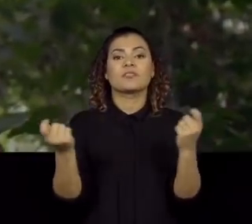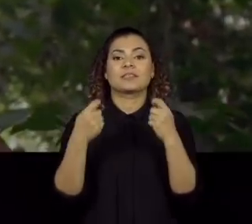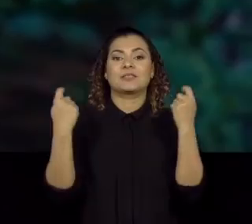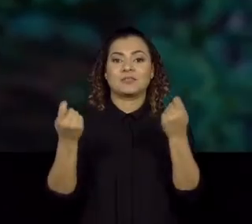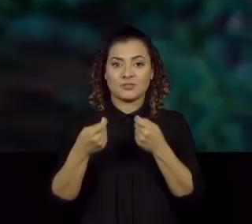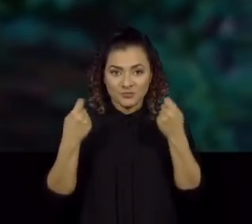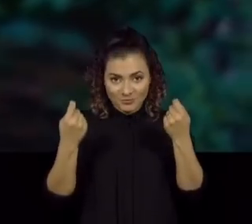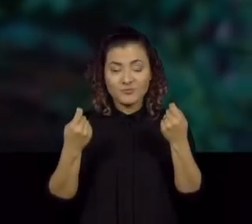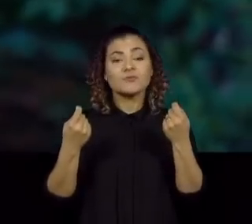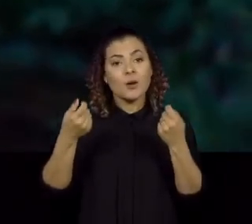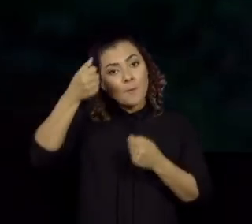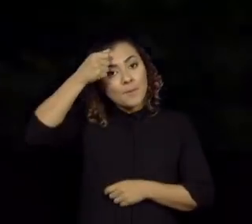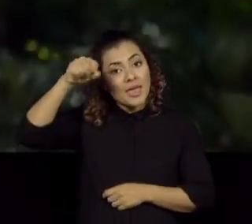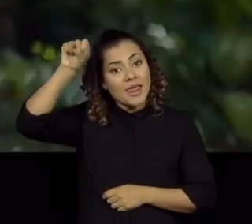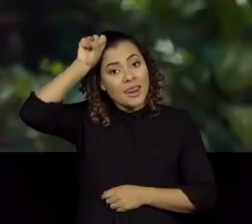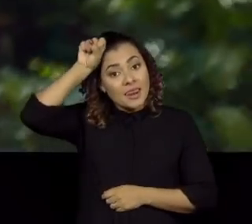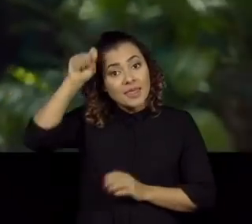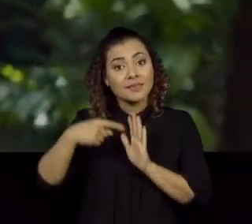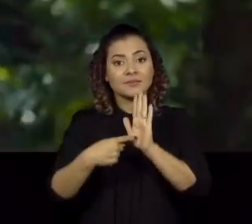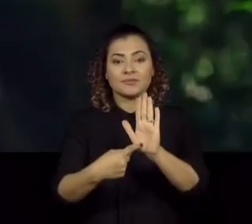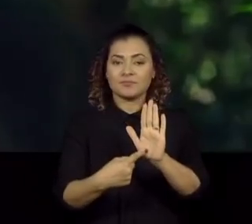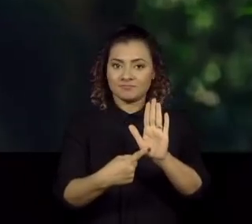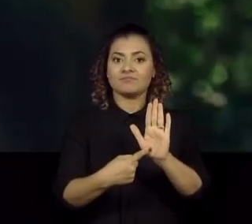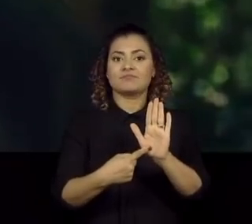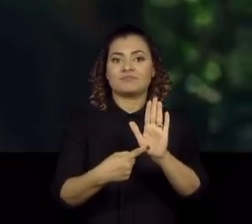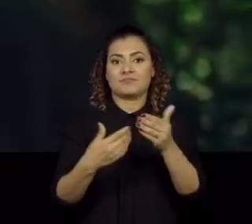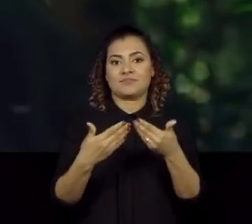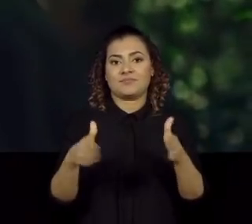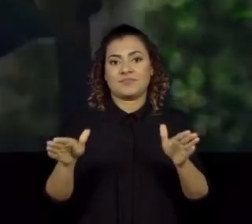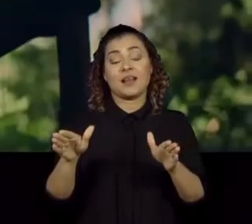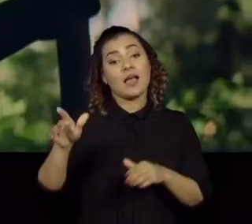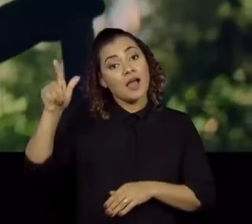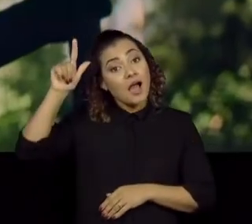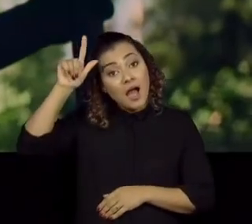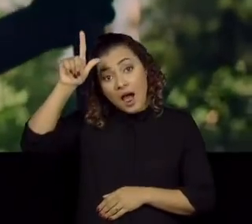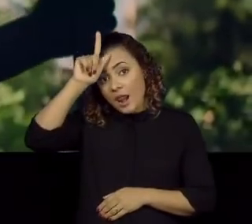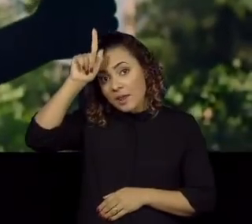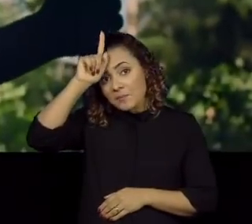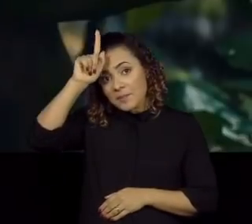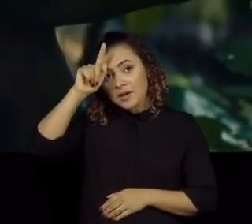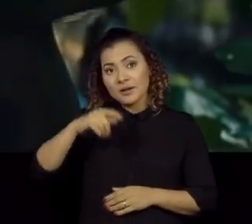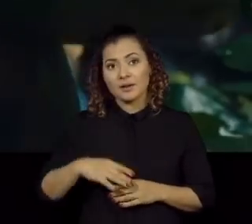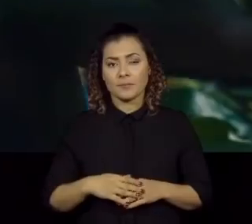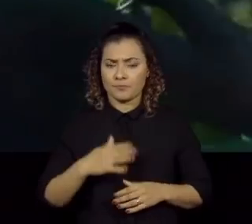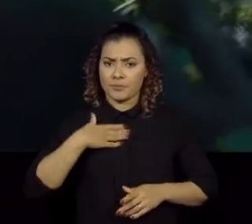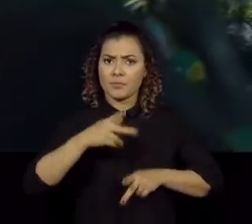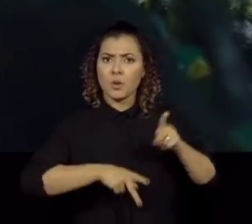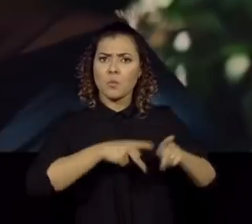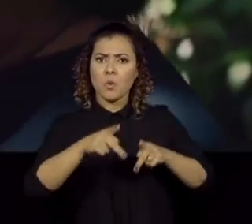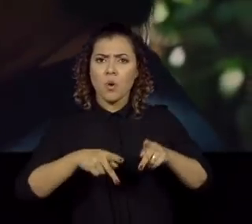Berlim, estreou na Alemanha. O meu povo não aceita mineração aqui.